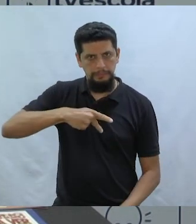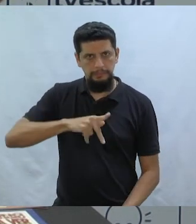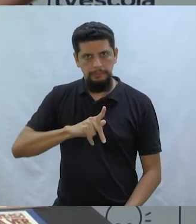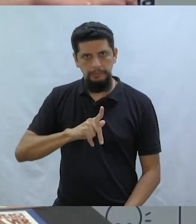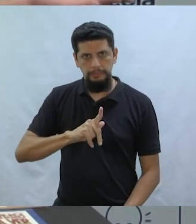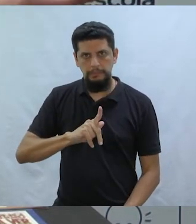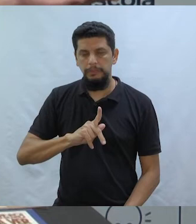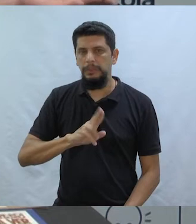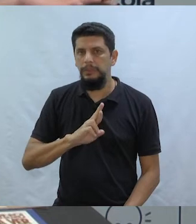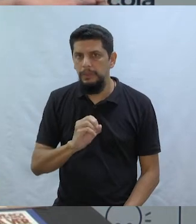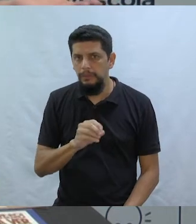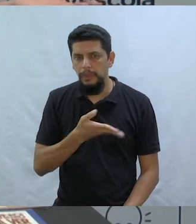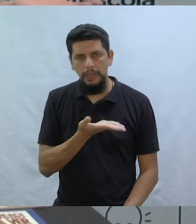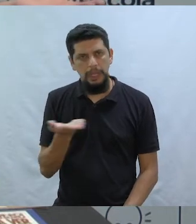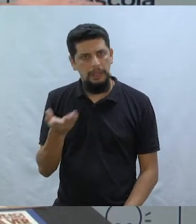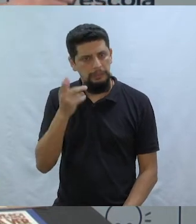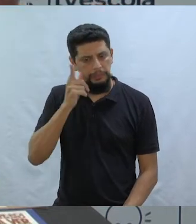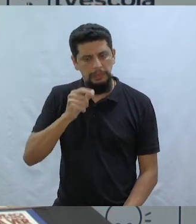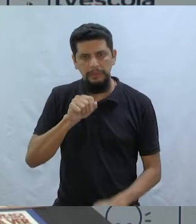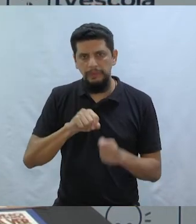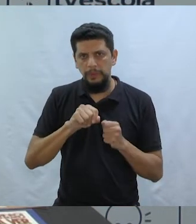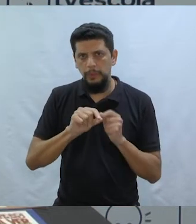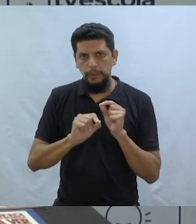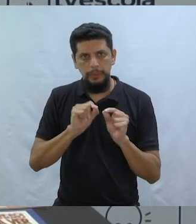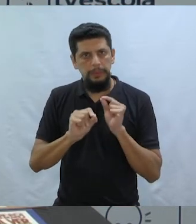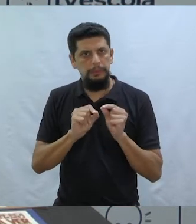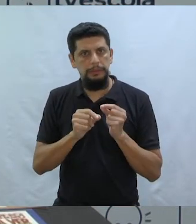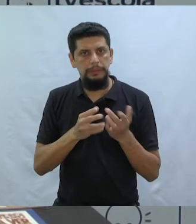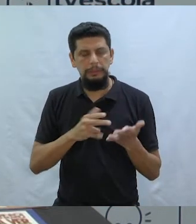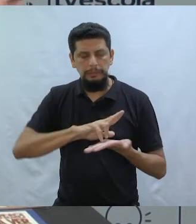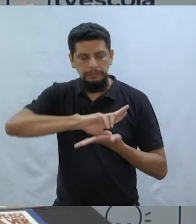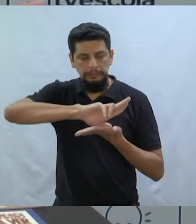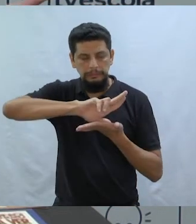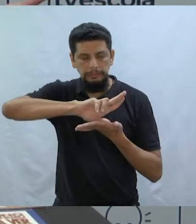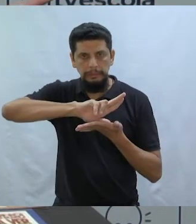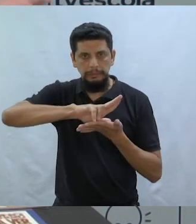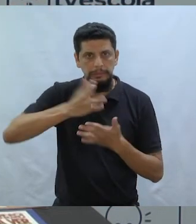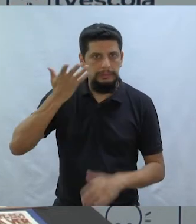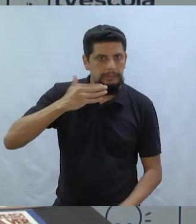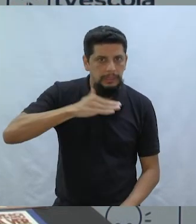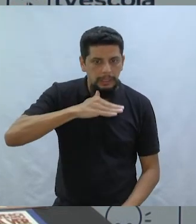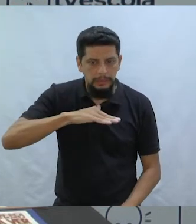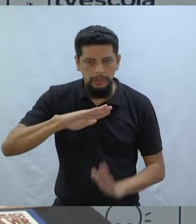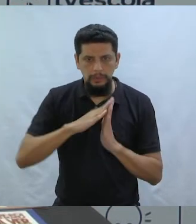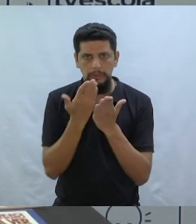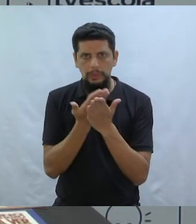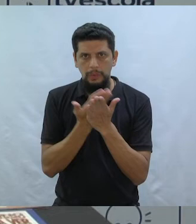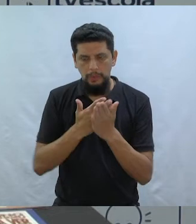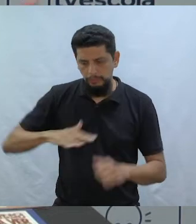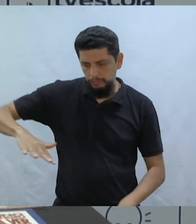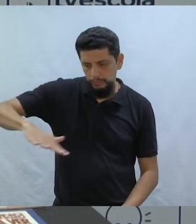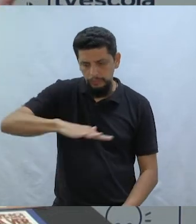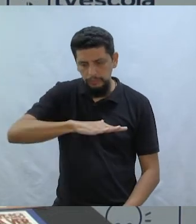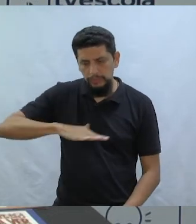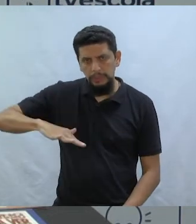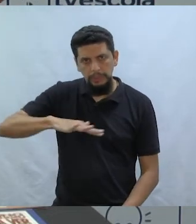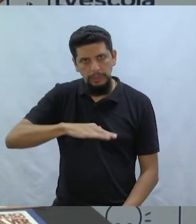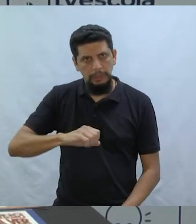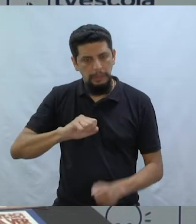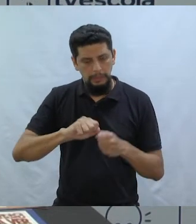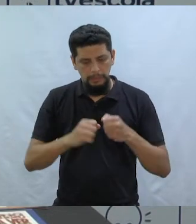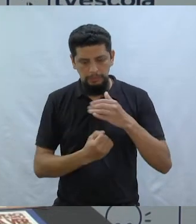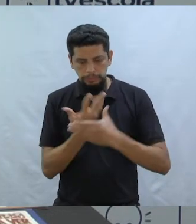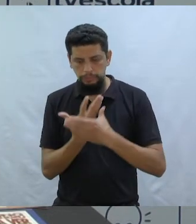porque afinal né ele conseguiu fazer o quê um que várias crianças das escolas da redondeza